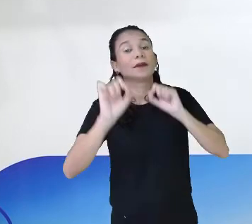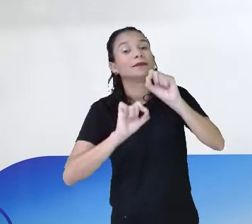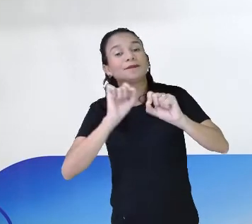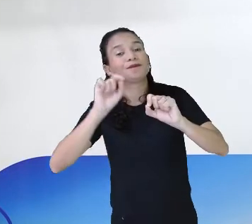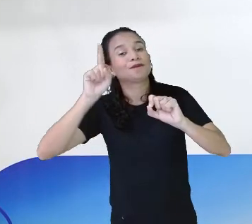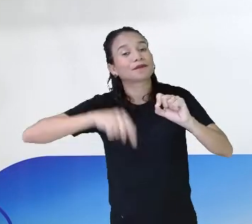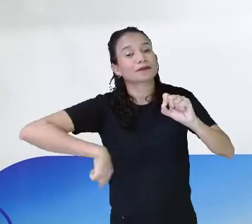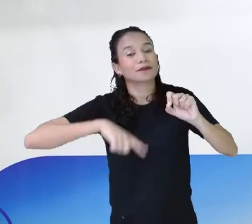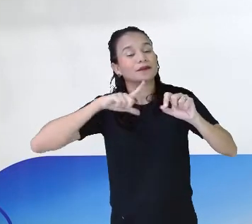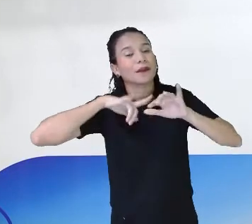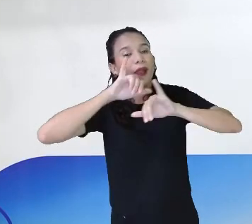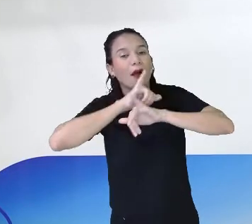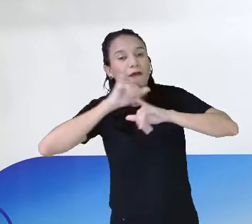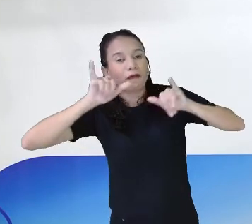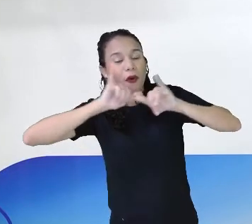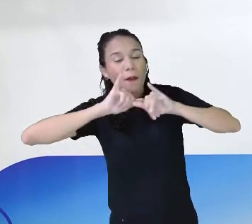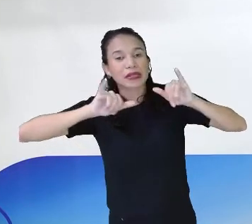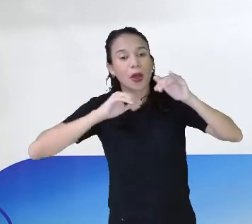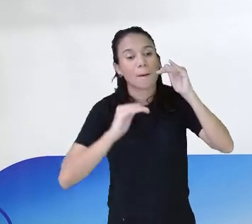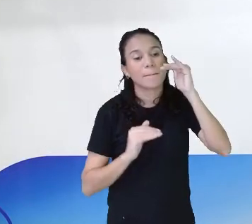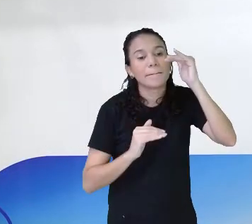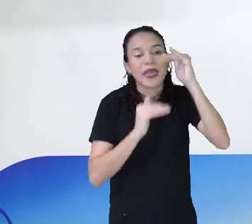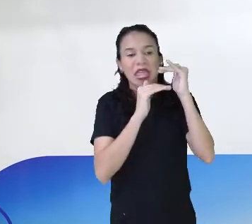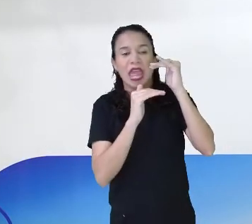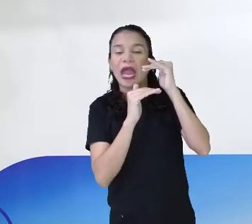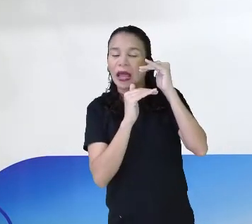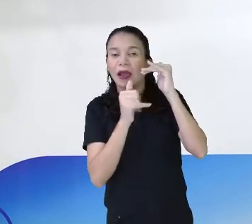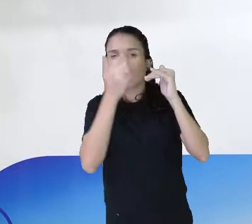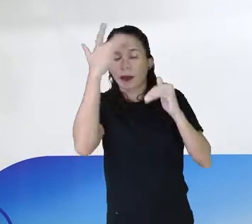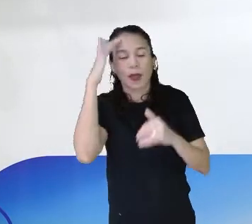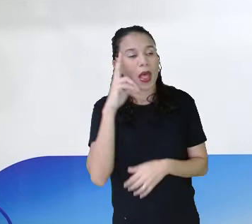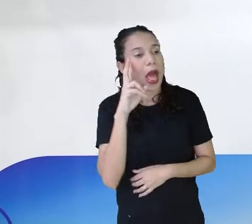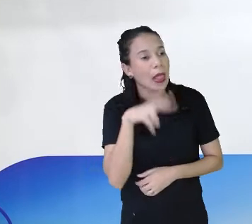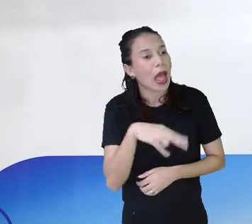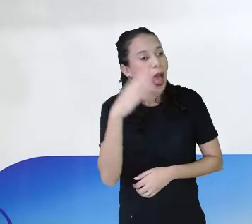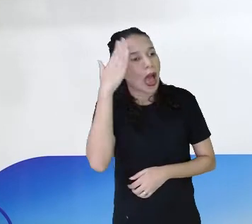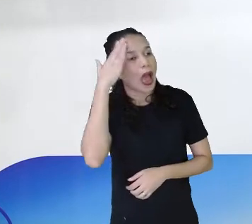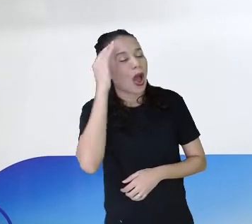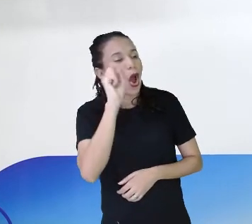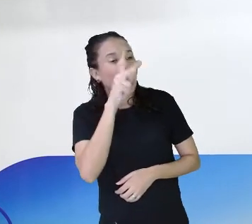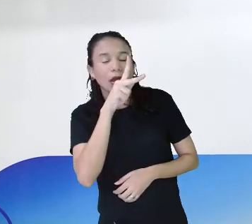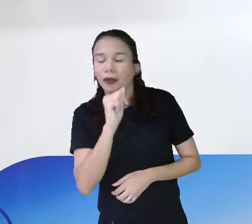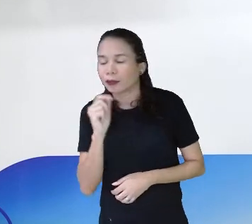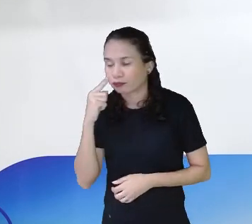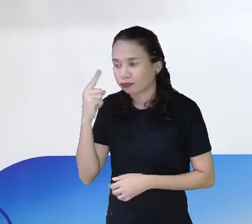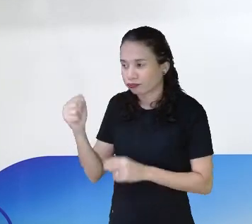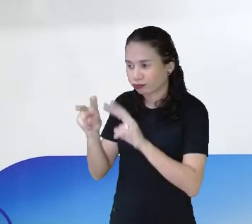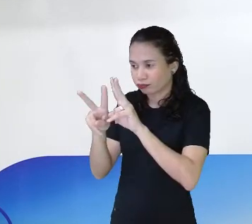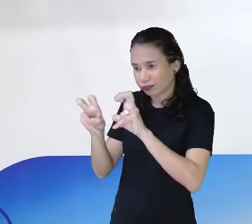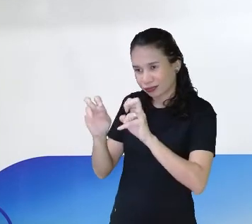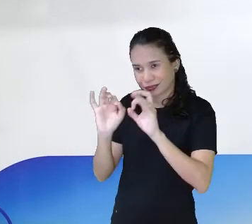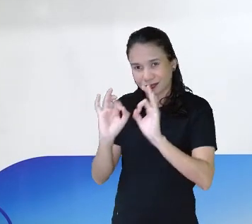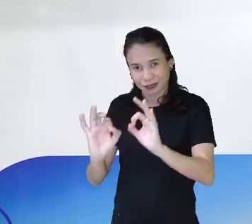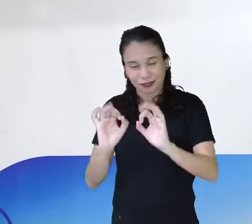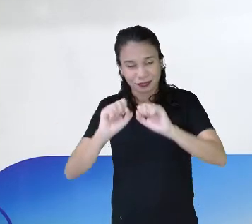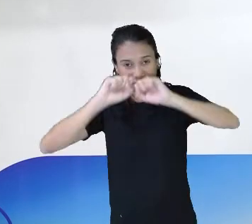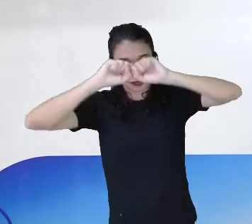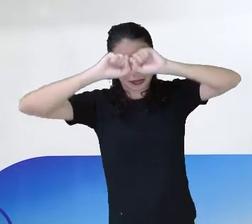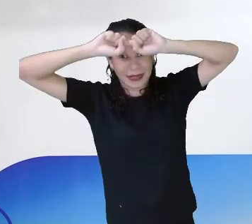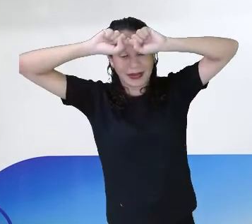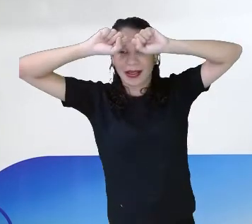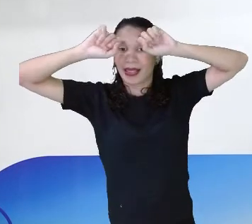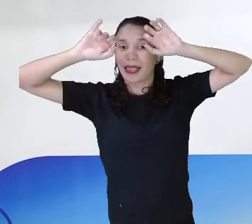verbete, ele dá aquela informação curta, compacta e que você vai conhecer sobre determinado assunto. Ficou claro